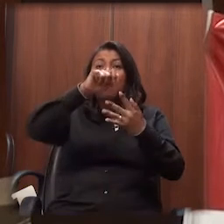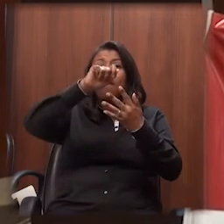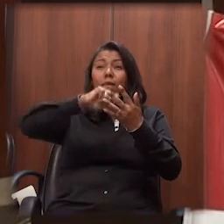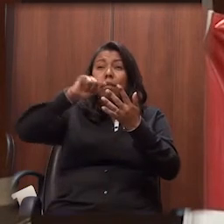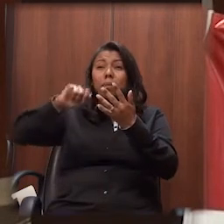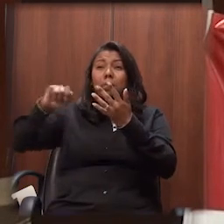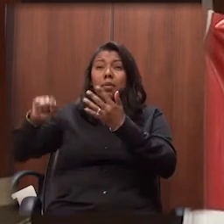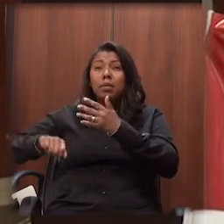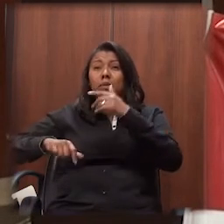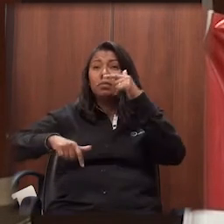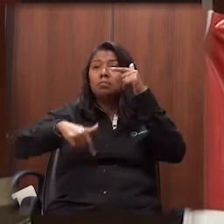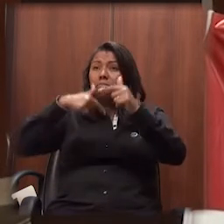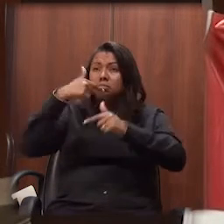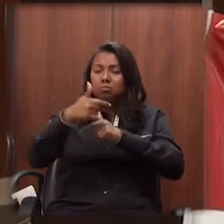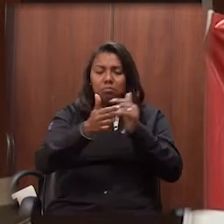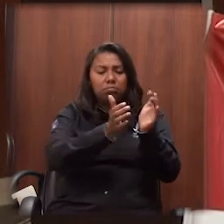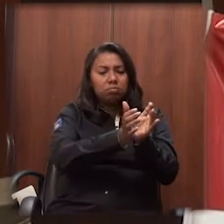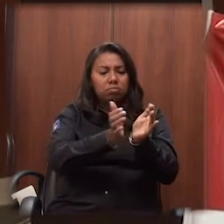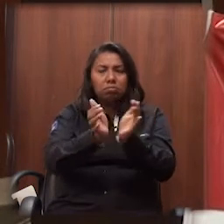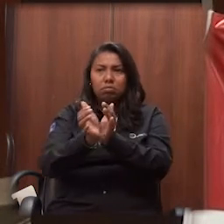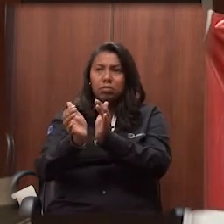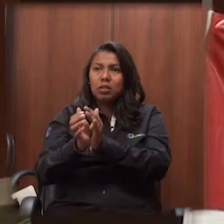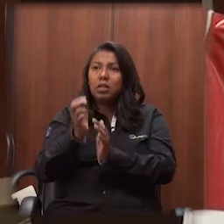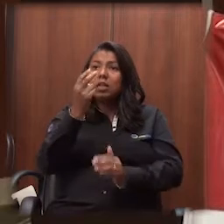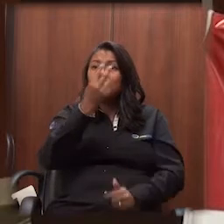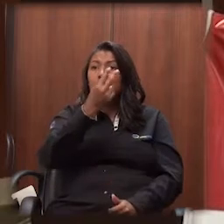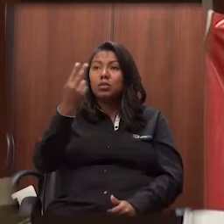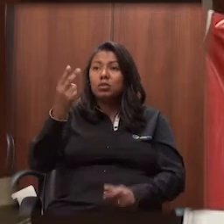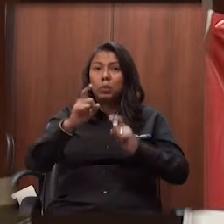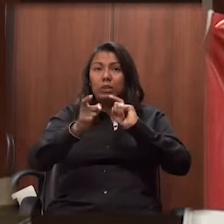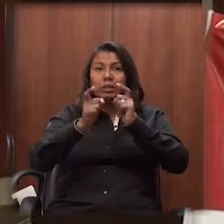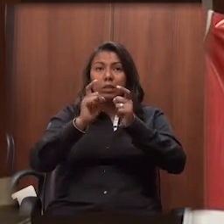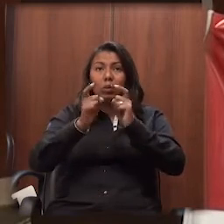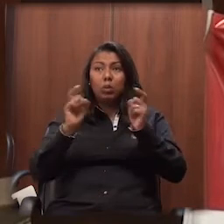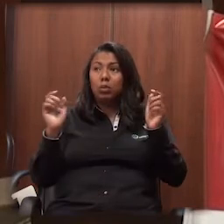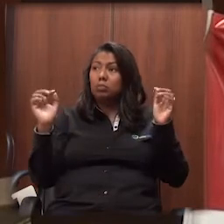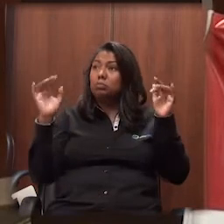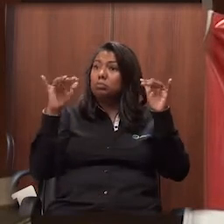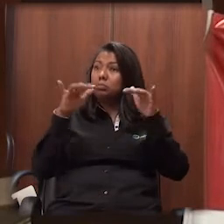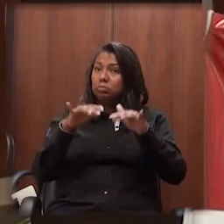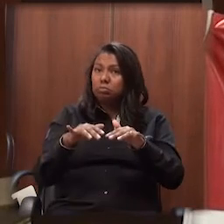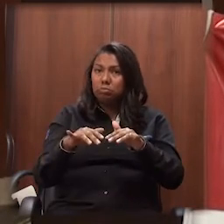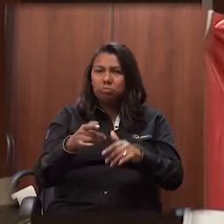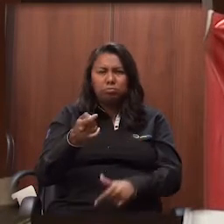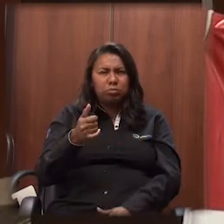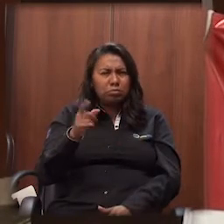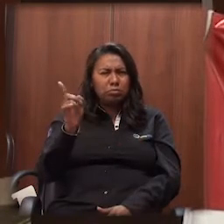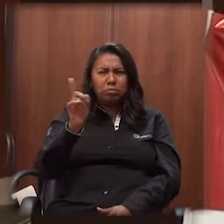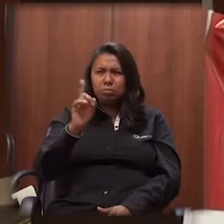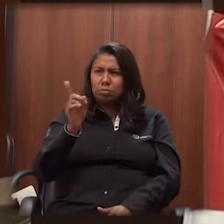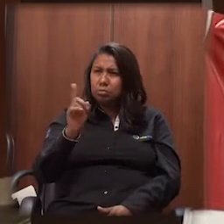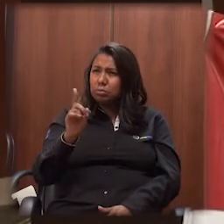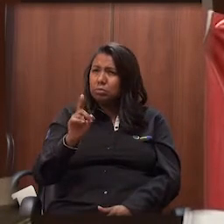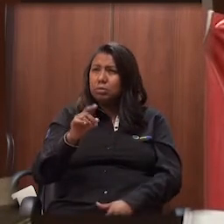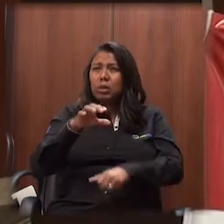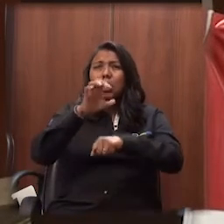trabalho de suas equipes, 22 audiências públicas, isso não é pouco. Rodar um